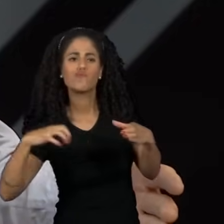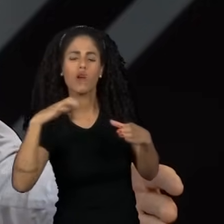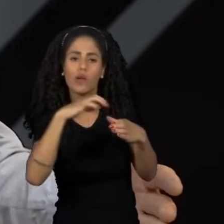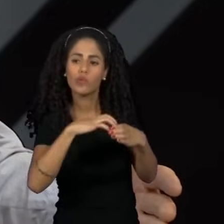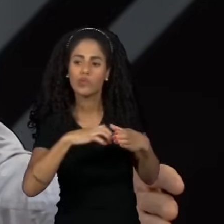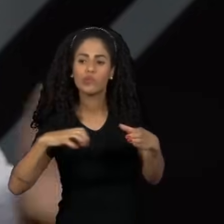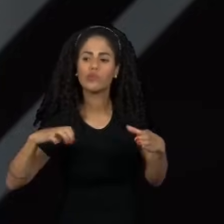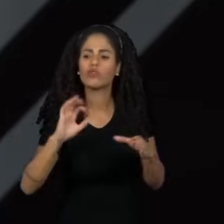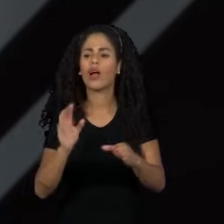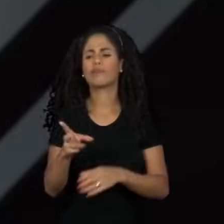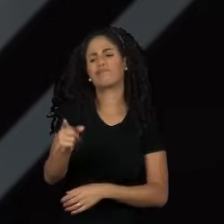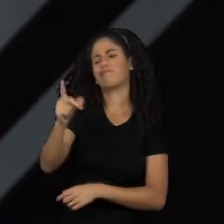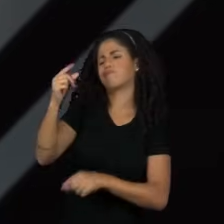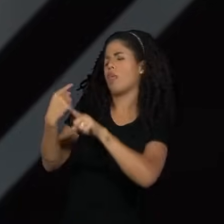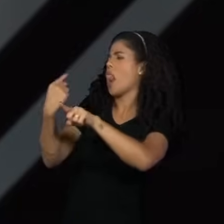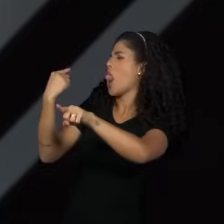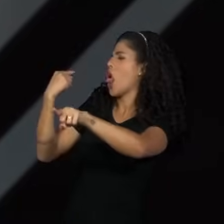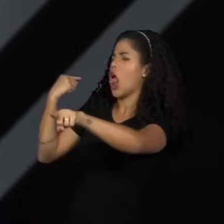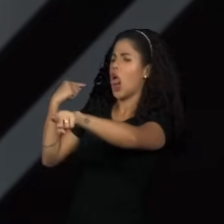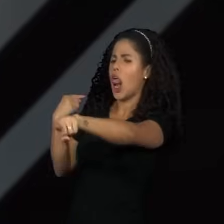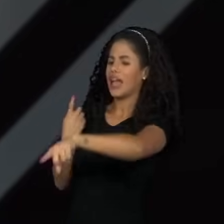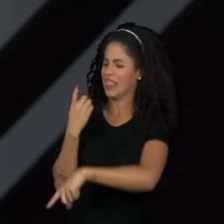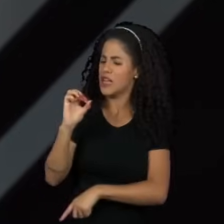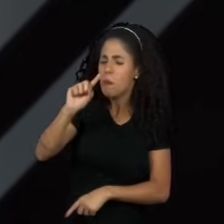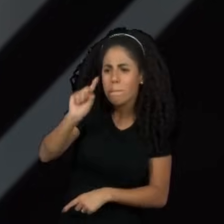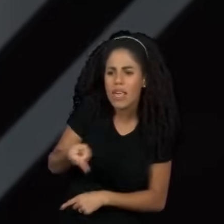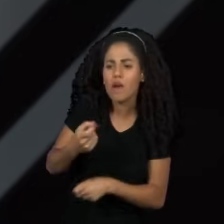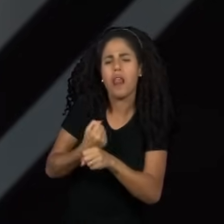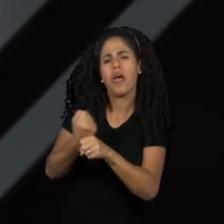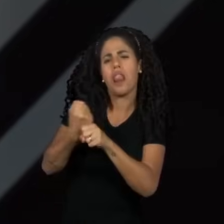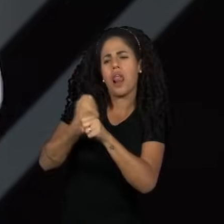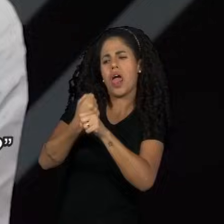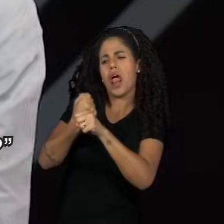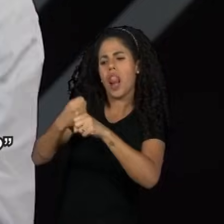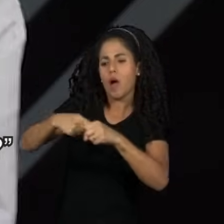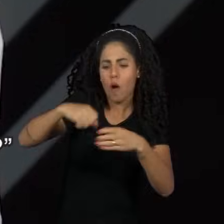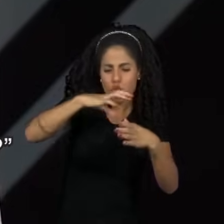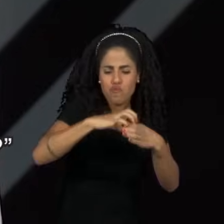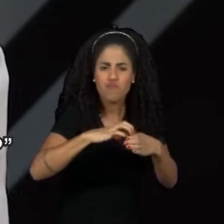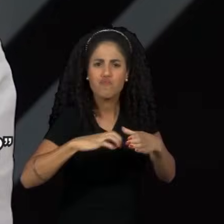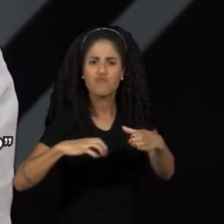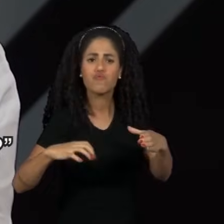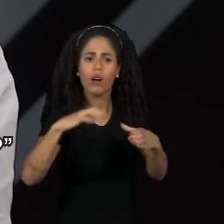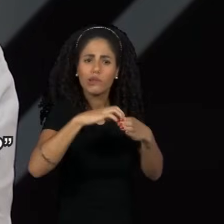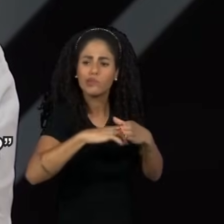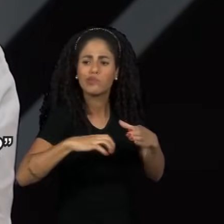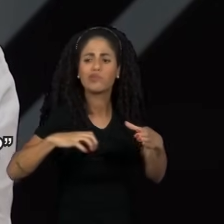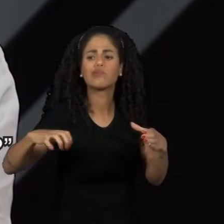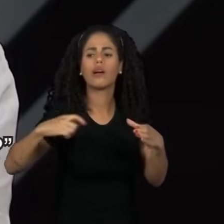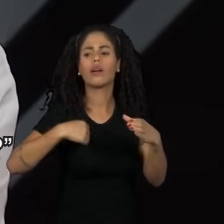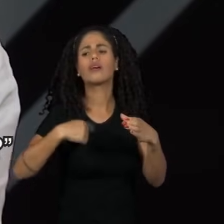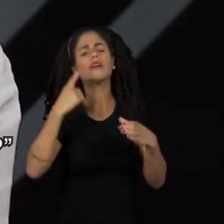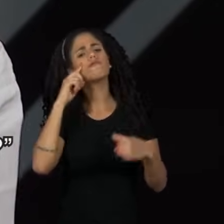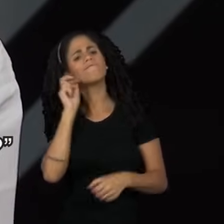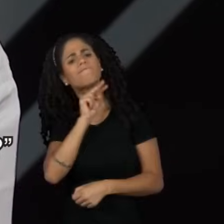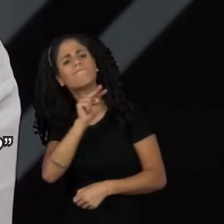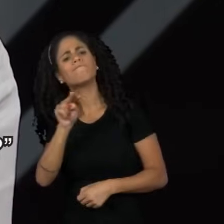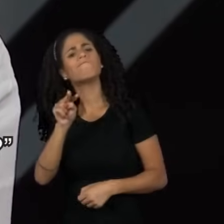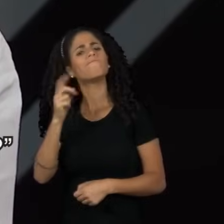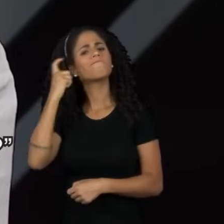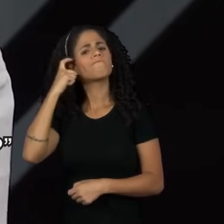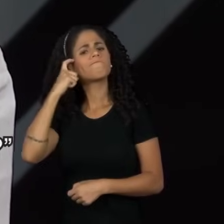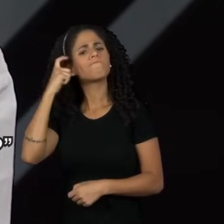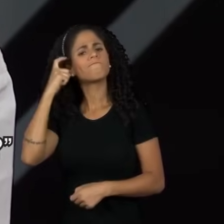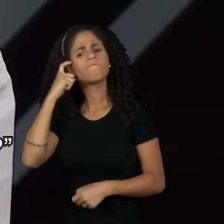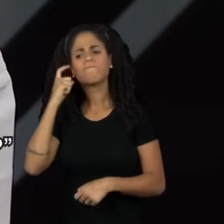10 mil anos, tirar, sacar, em vez de perguntar o que posso fazer para que a